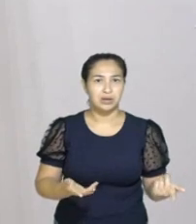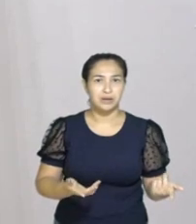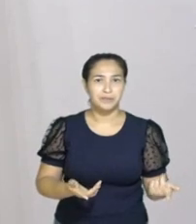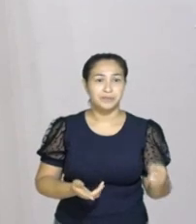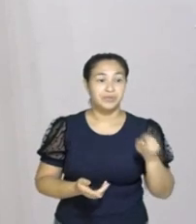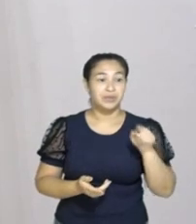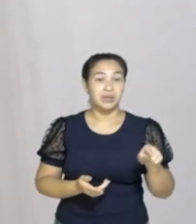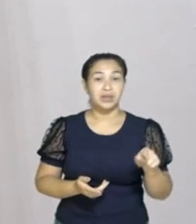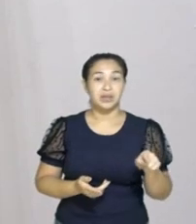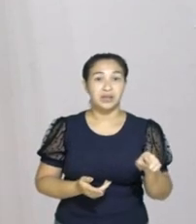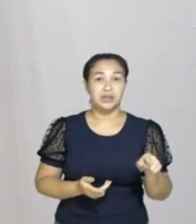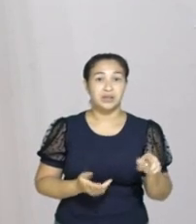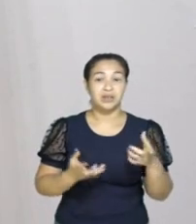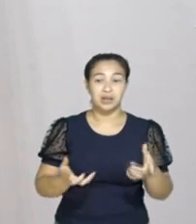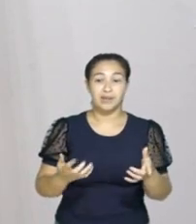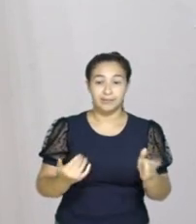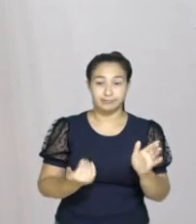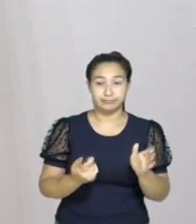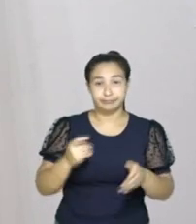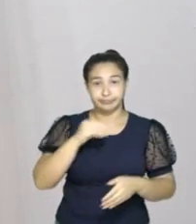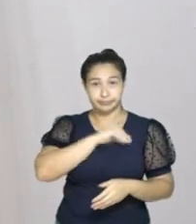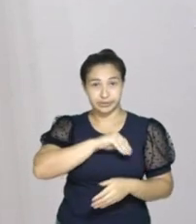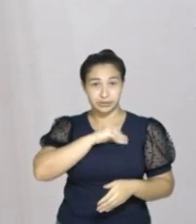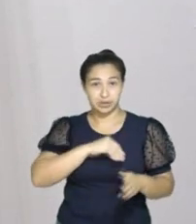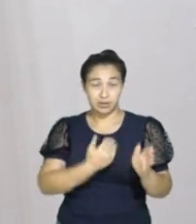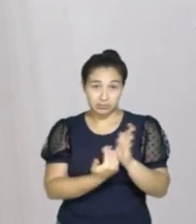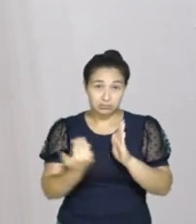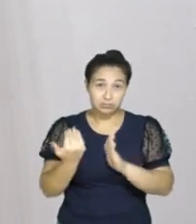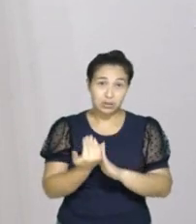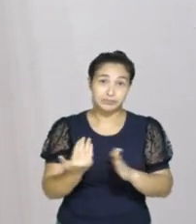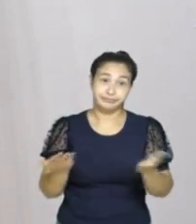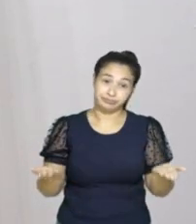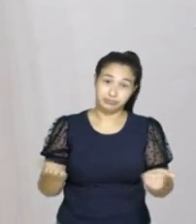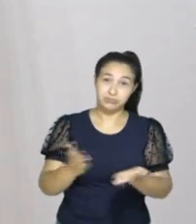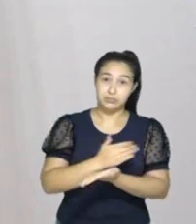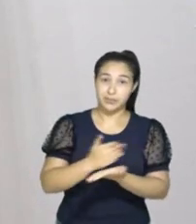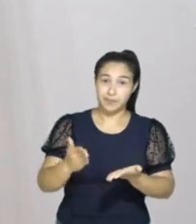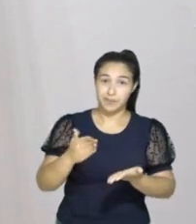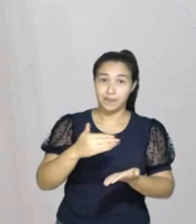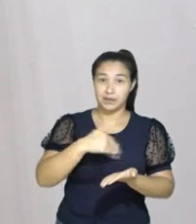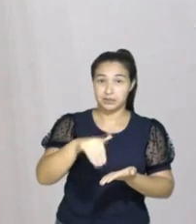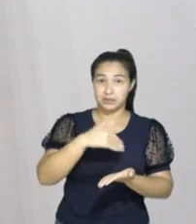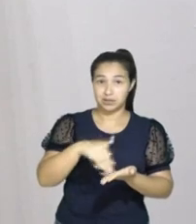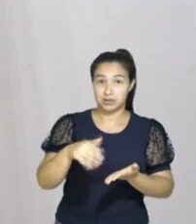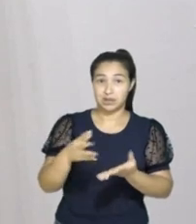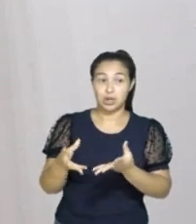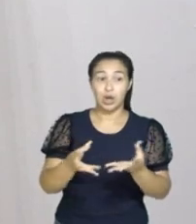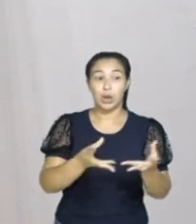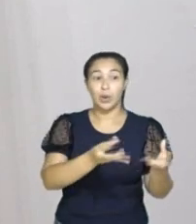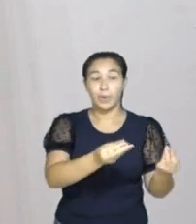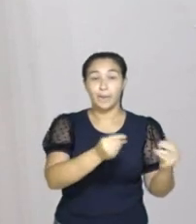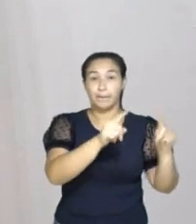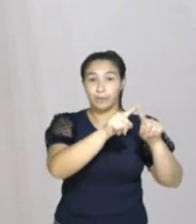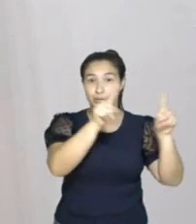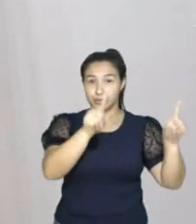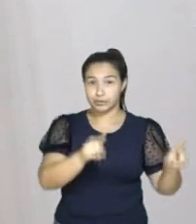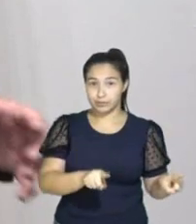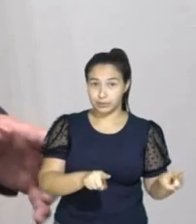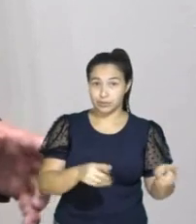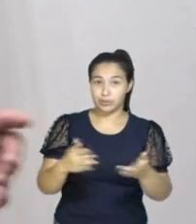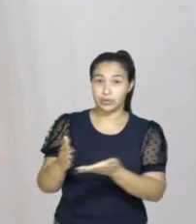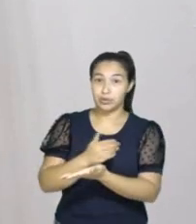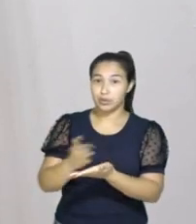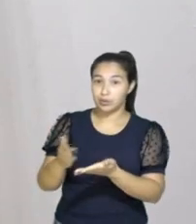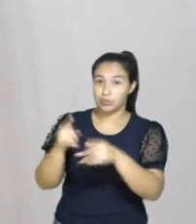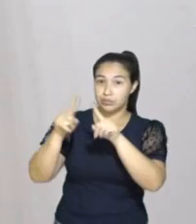onde ganha mais então nós temos secretarias com grande número de servidores e nós temos secretarias